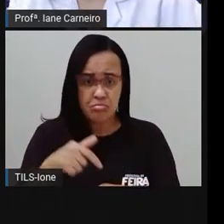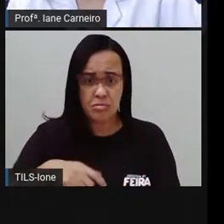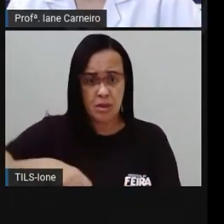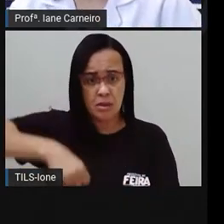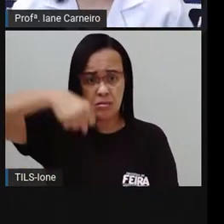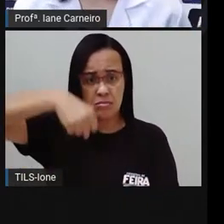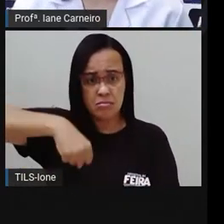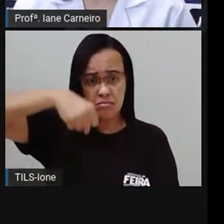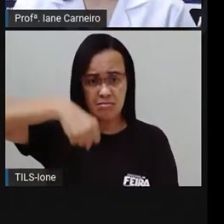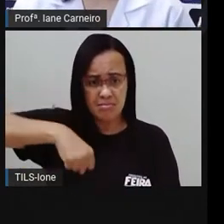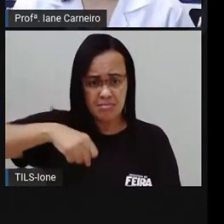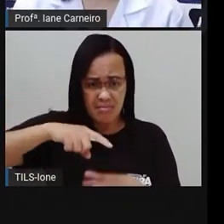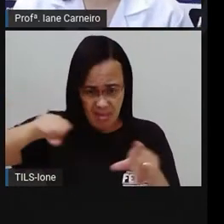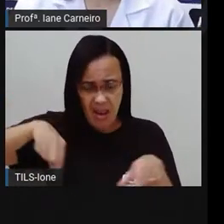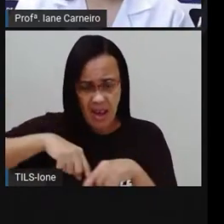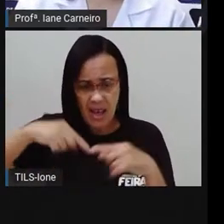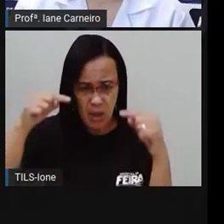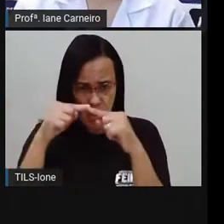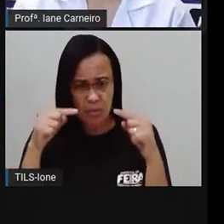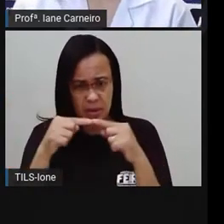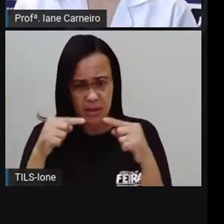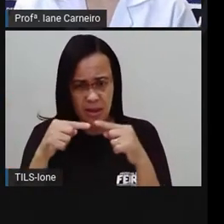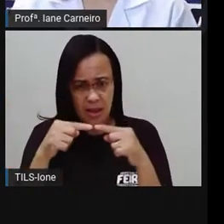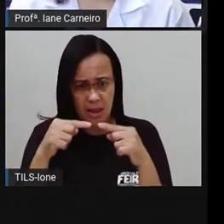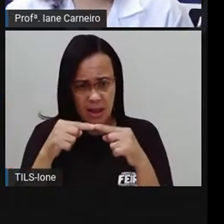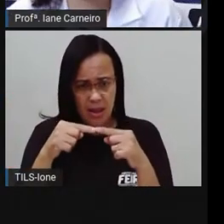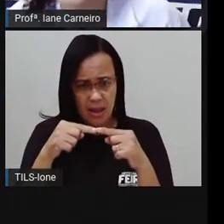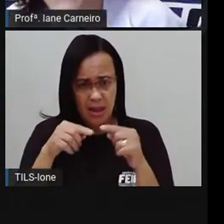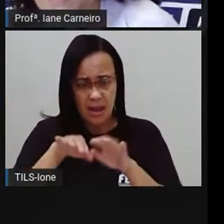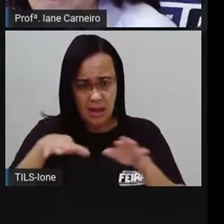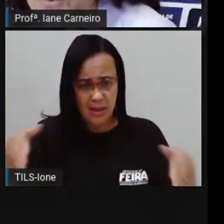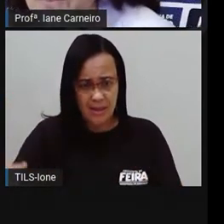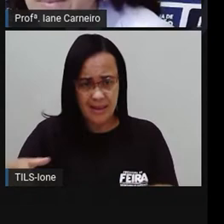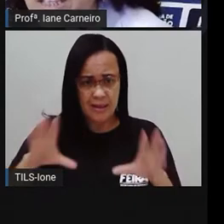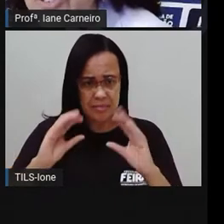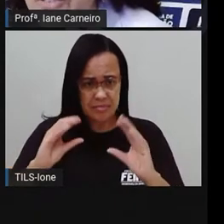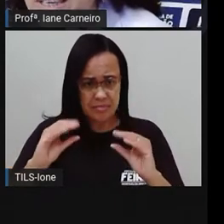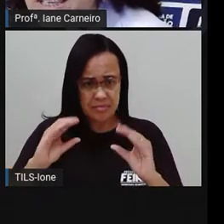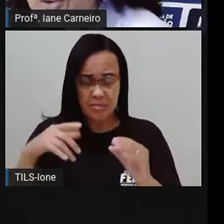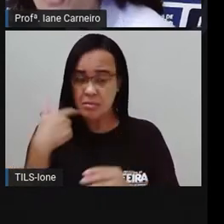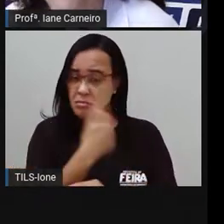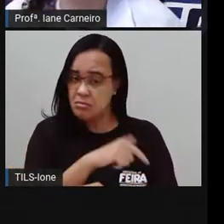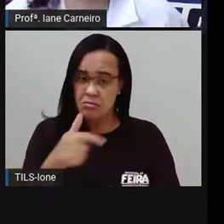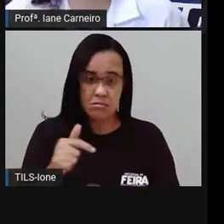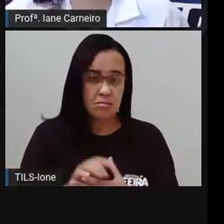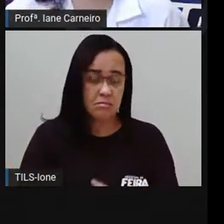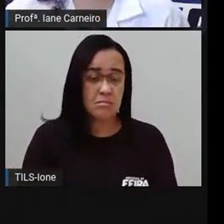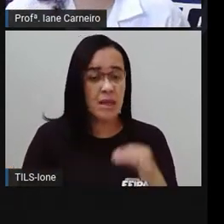balde é para ficar numa sala? Não é, né? Por exemplo, deixa eu ver aqui.